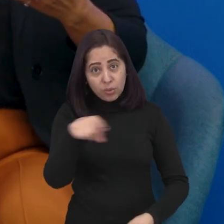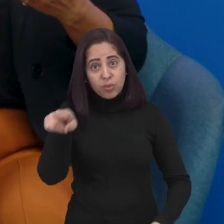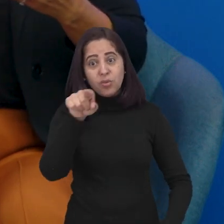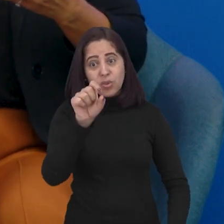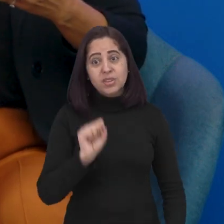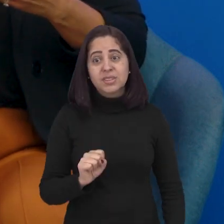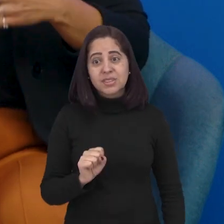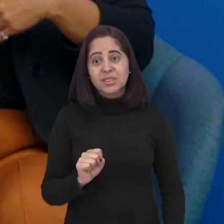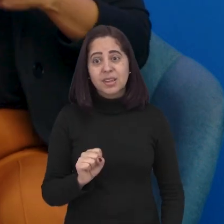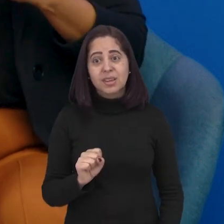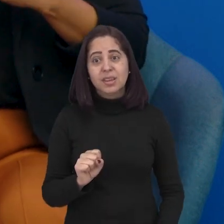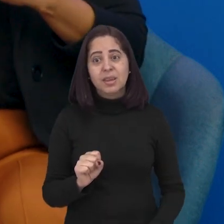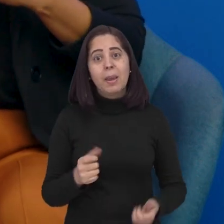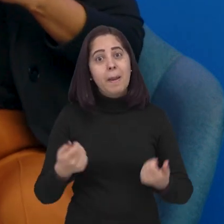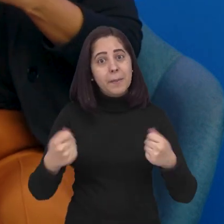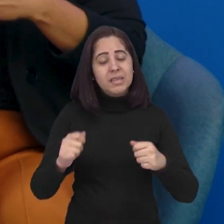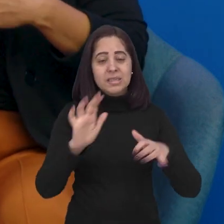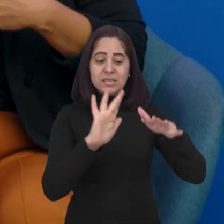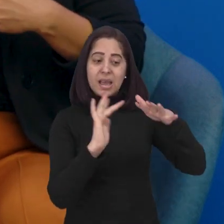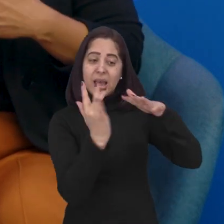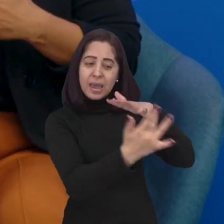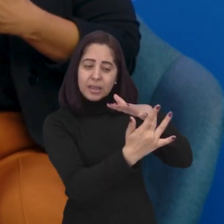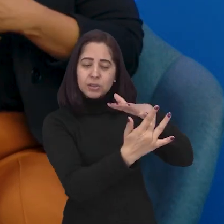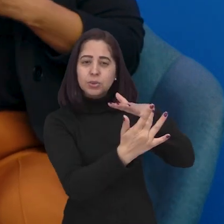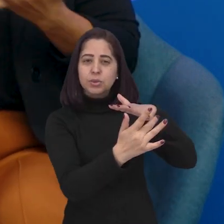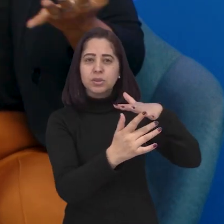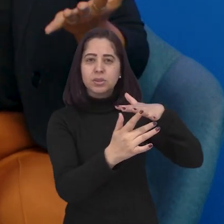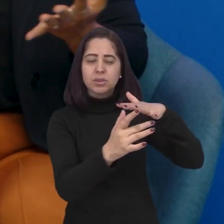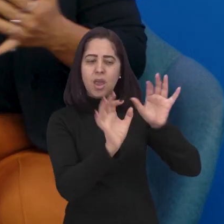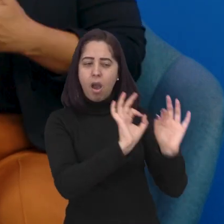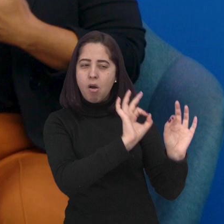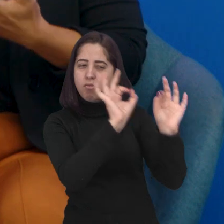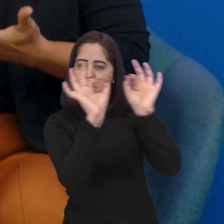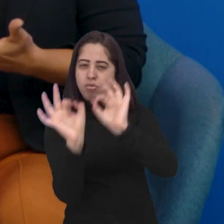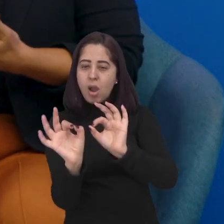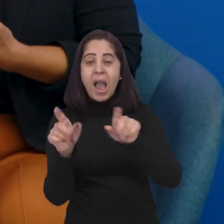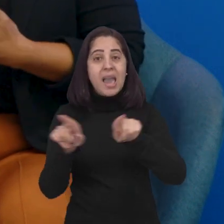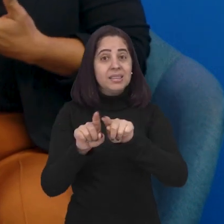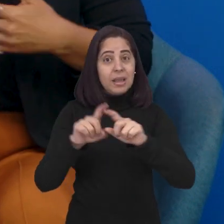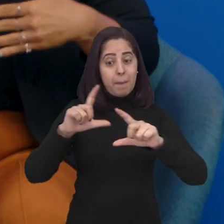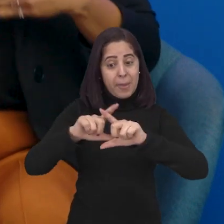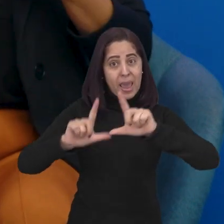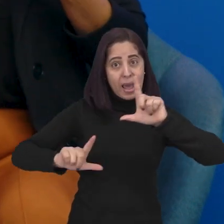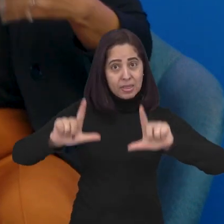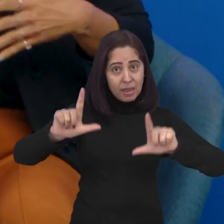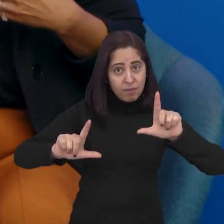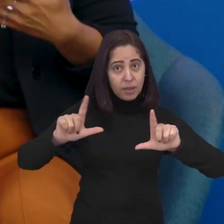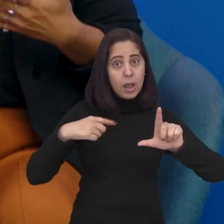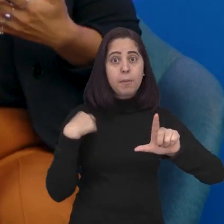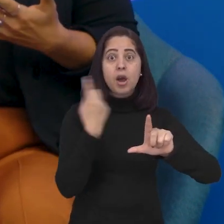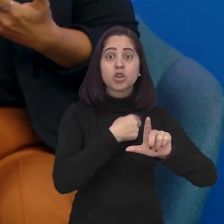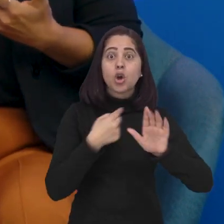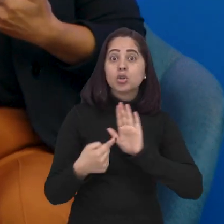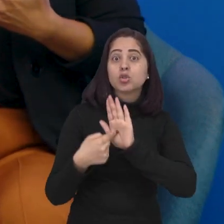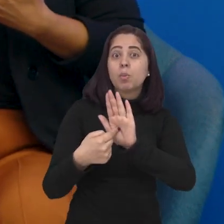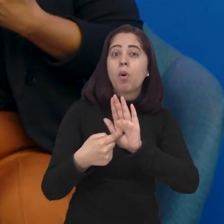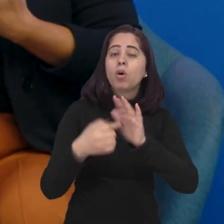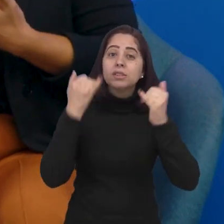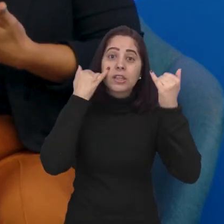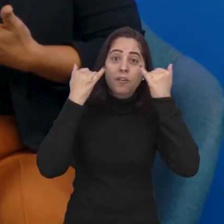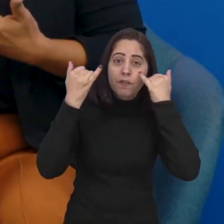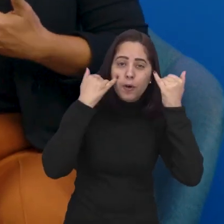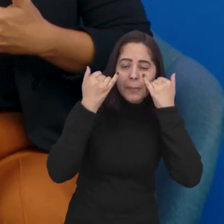os eleitores acessarem as redes sociais, por exemplo, da própria TV Câmara, a gente está sempre trazendo informações,